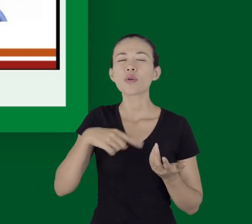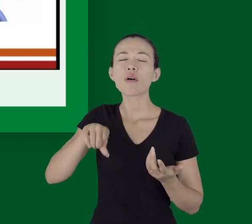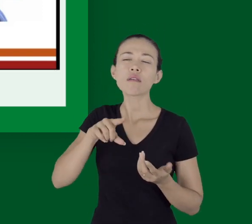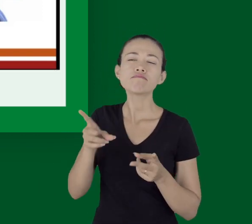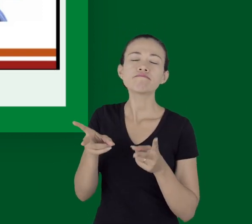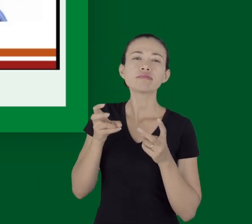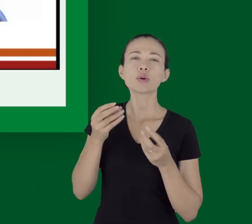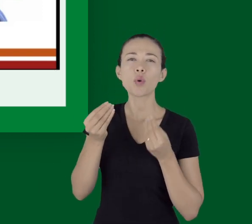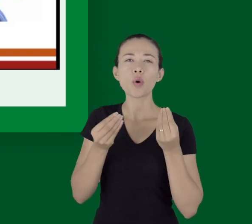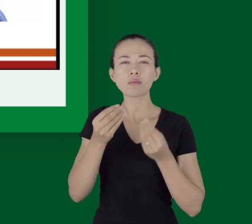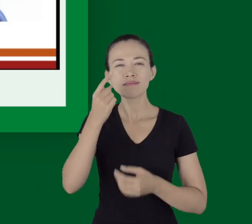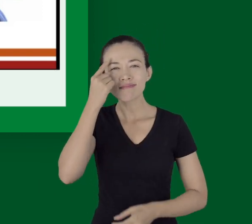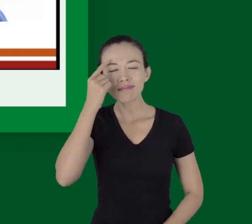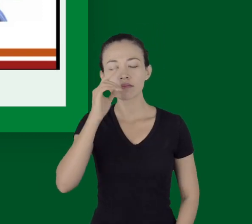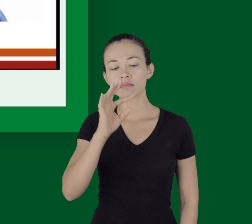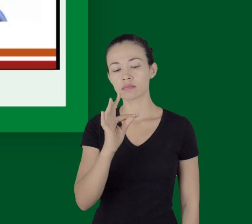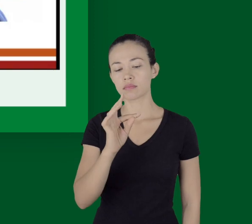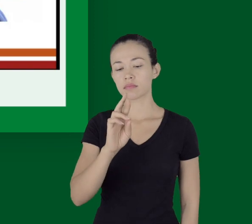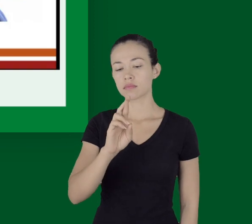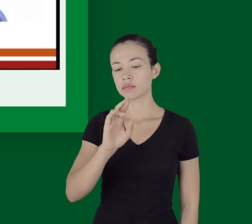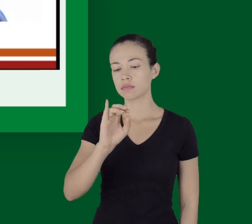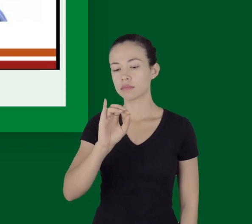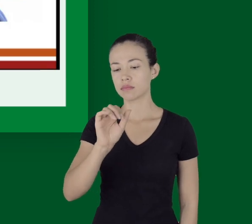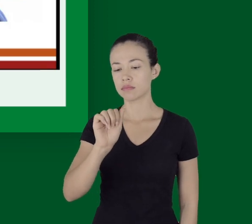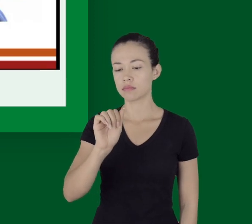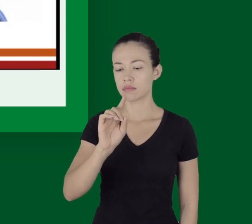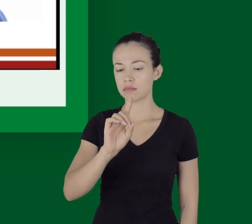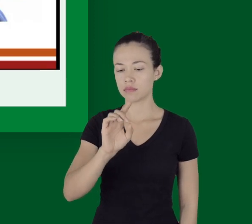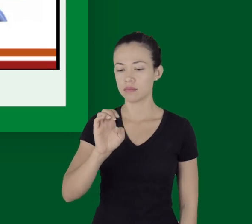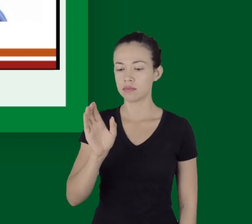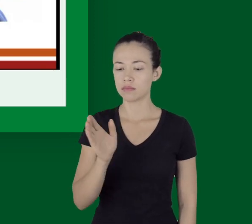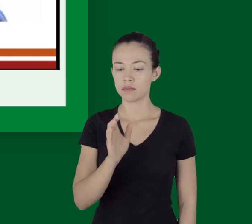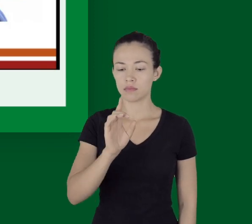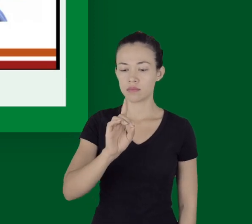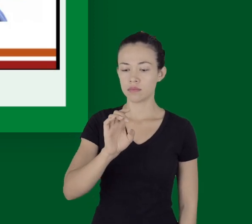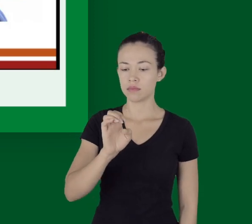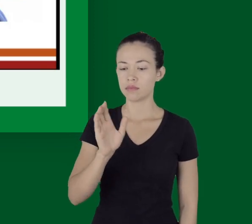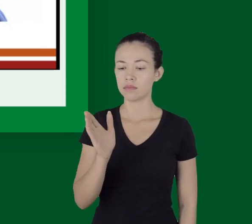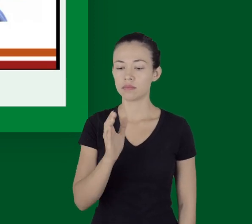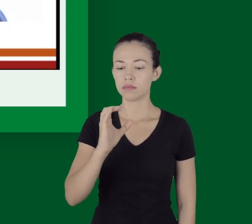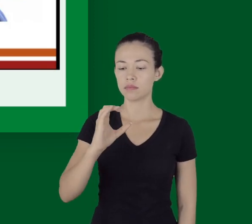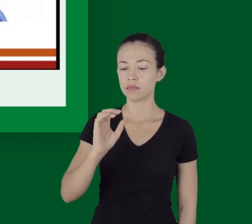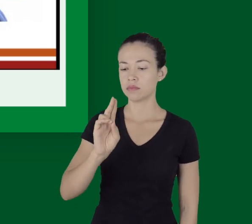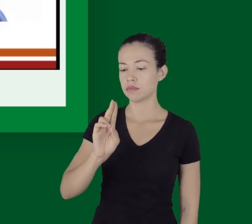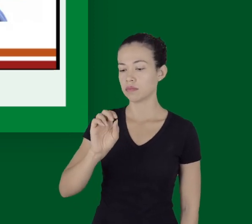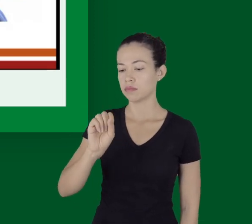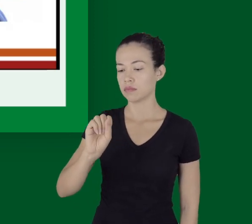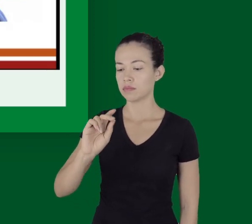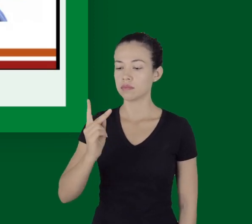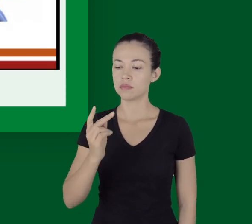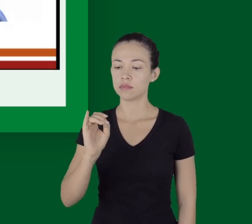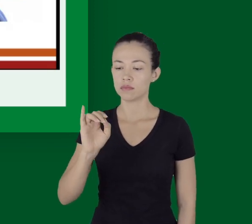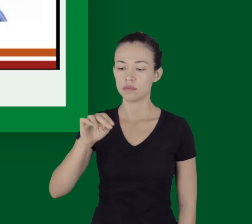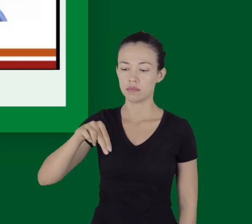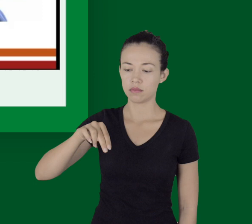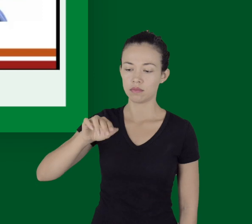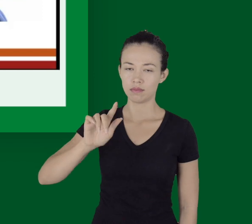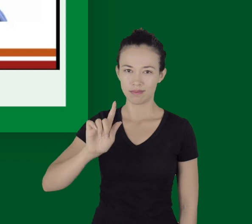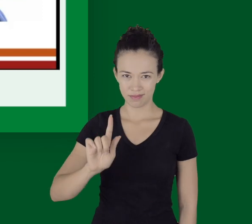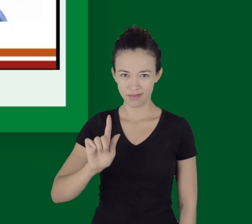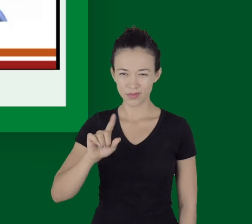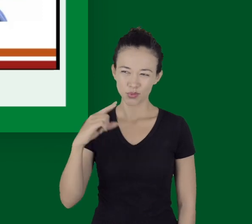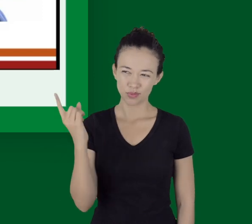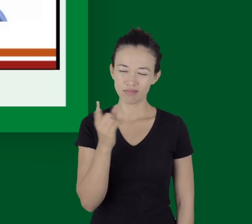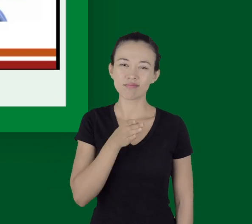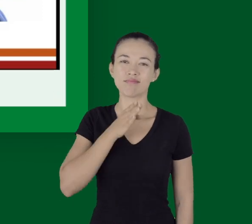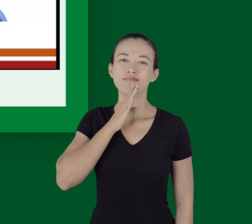E reconhecer precocemente as condições de aumento da pressão intracraniana, que uma delas é a nossa tríade de Cushing, que é